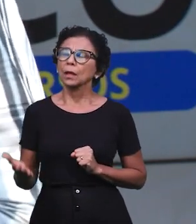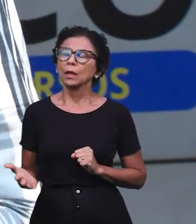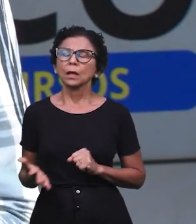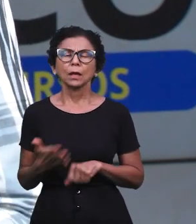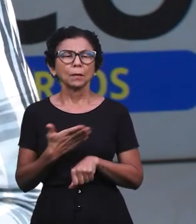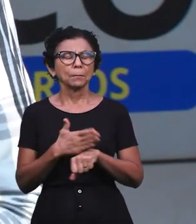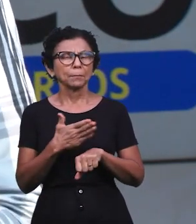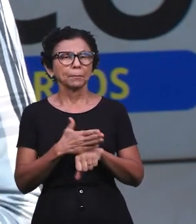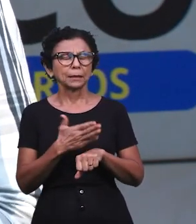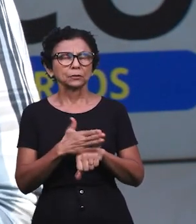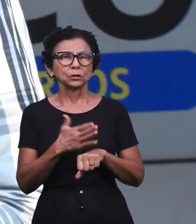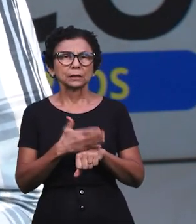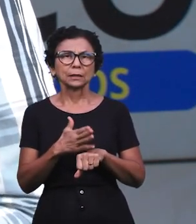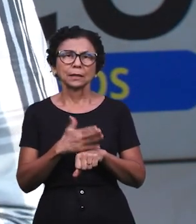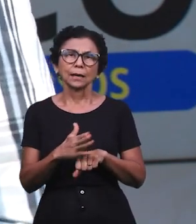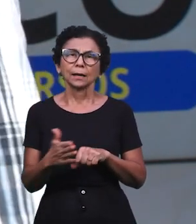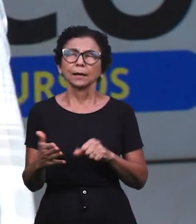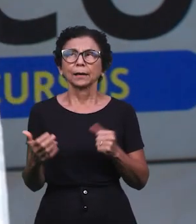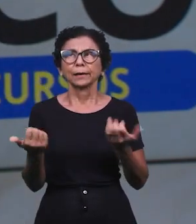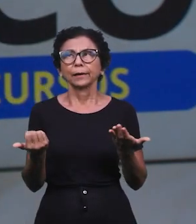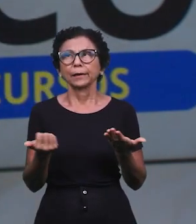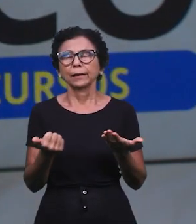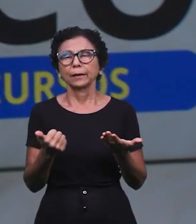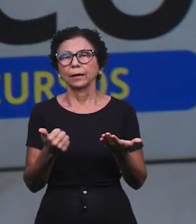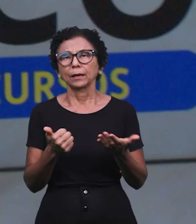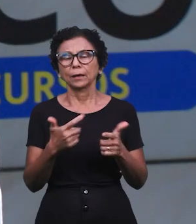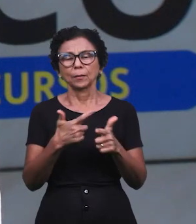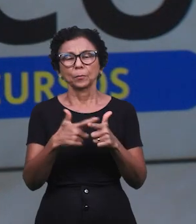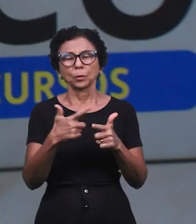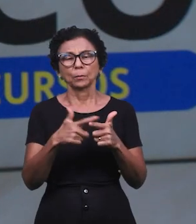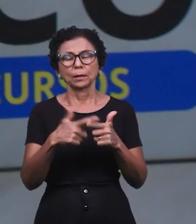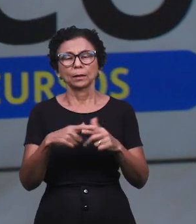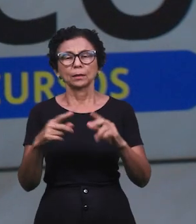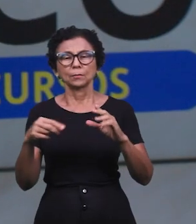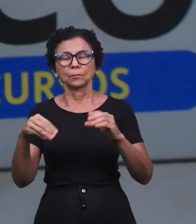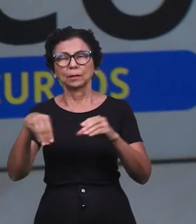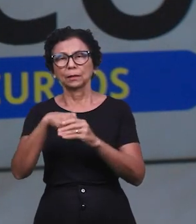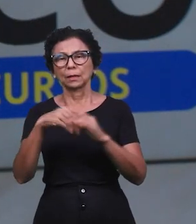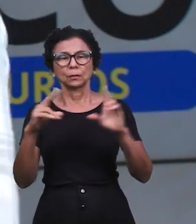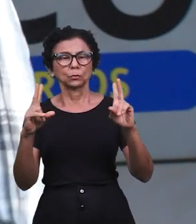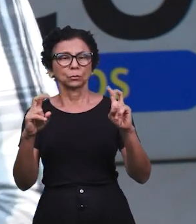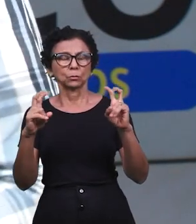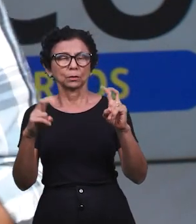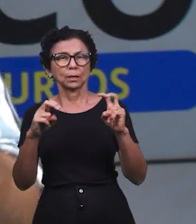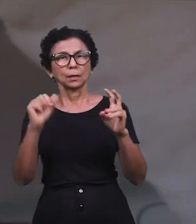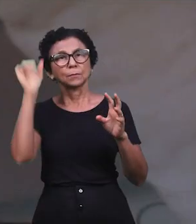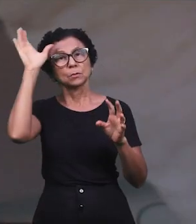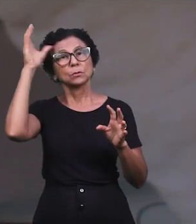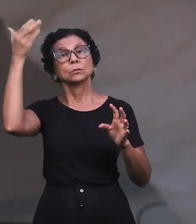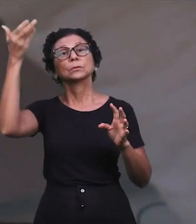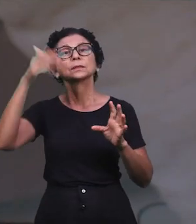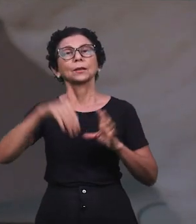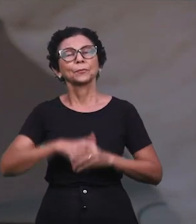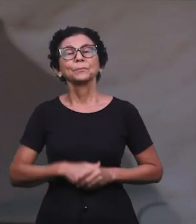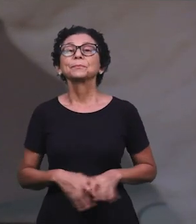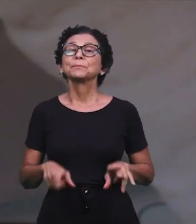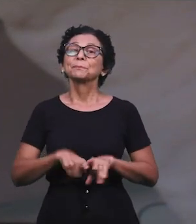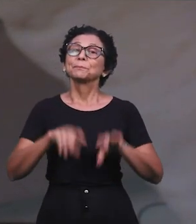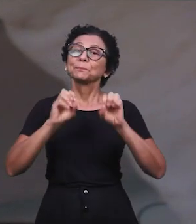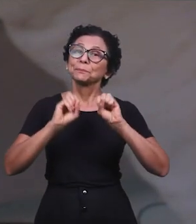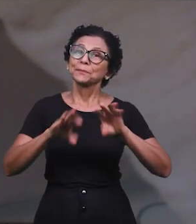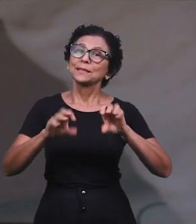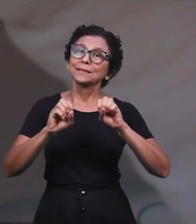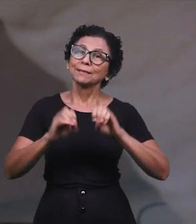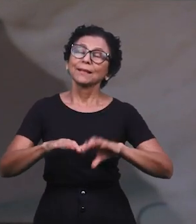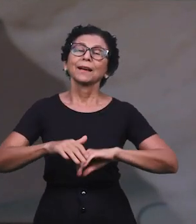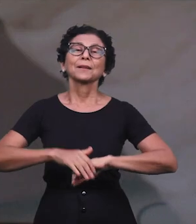praticar, resolver questões sobre o tema, né? Isso a gente está falando de maneira mais ativa. E até mesmo ensinar,